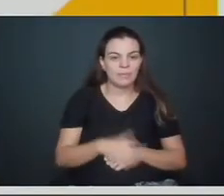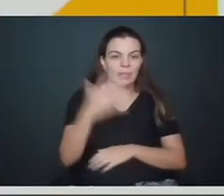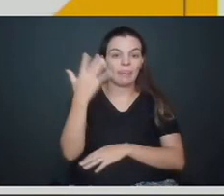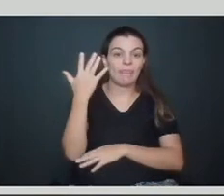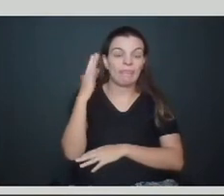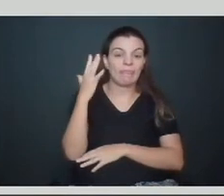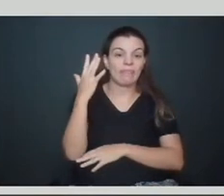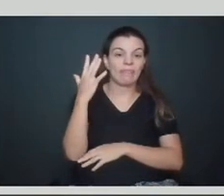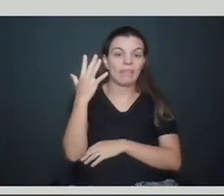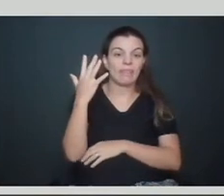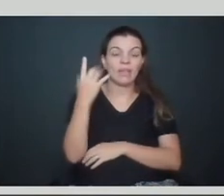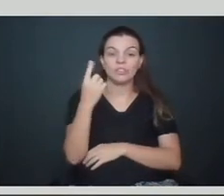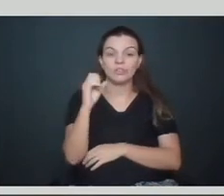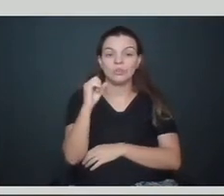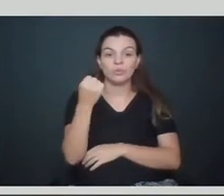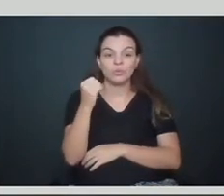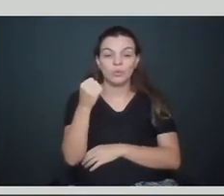pinhas no galho.